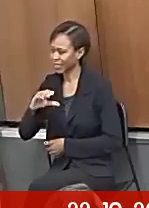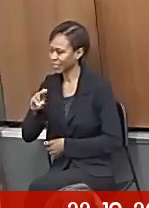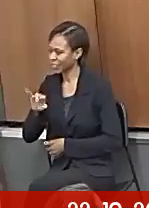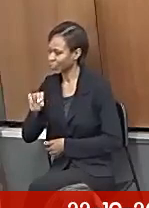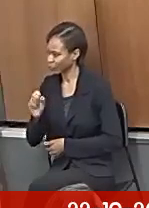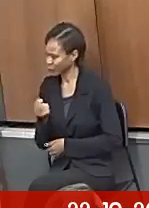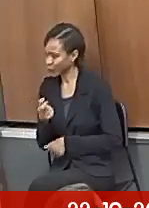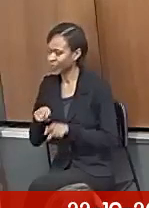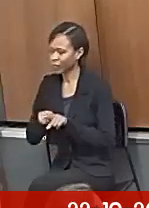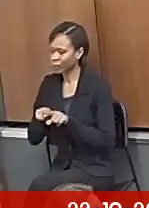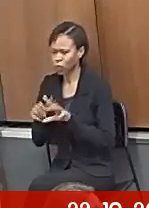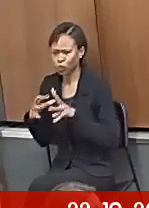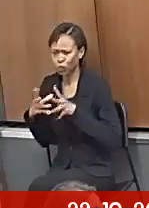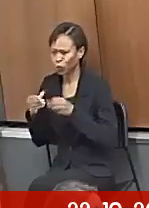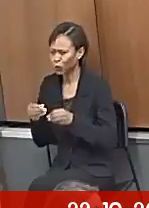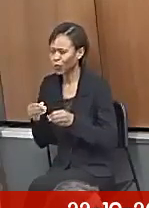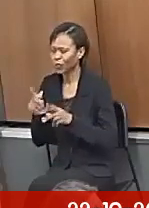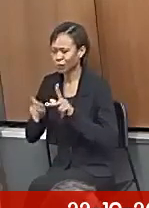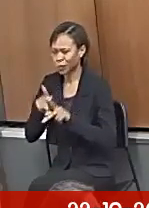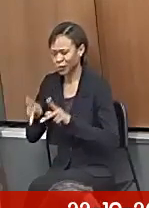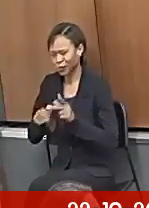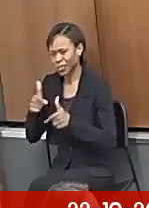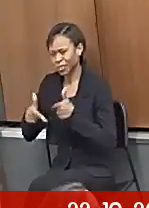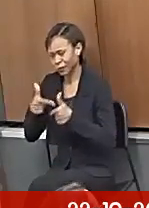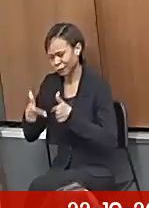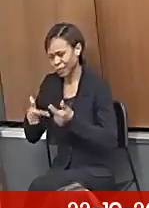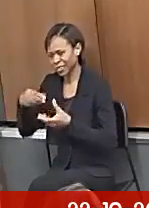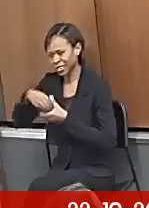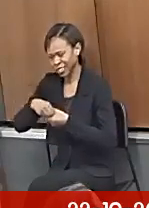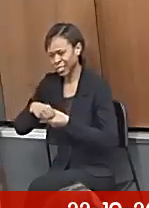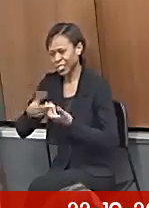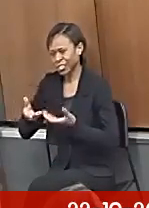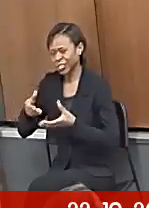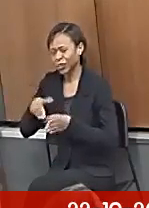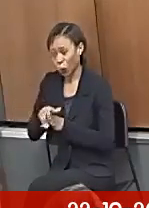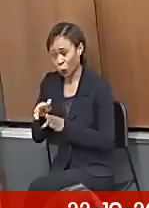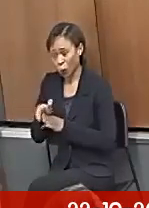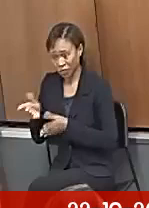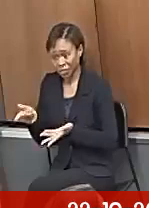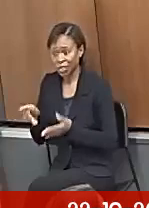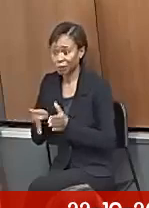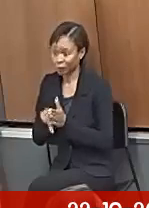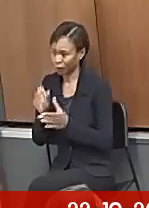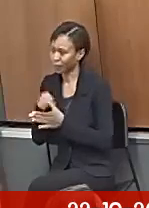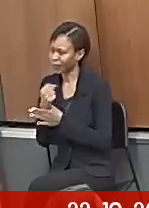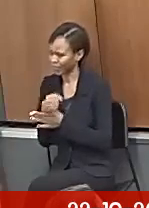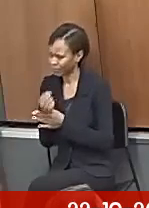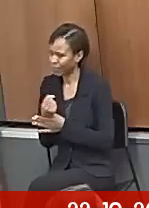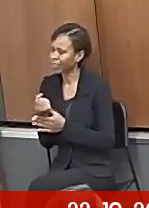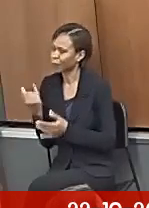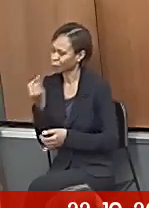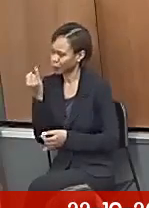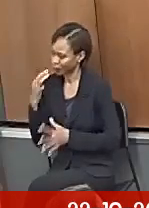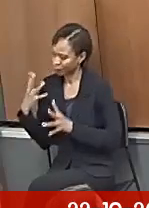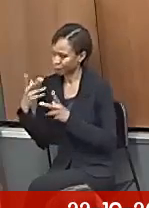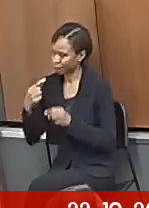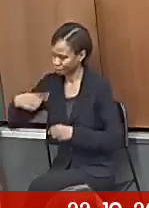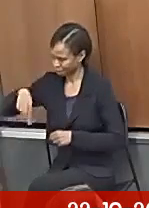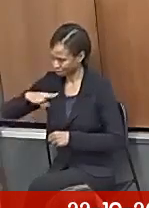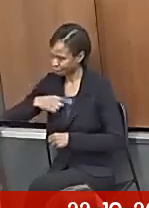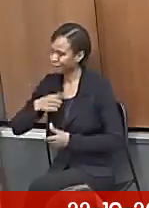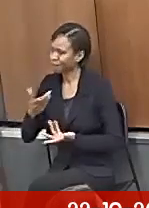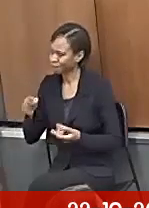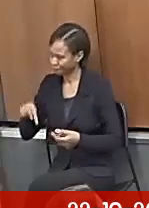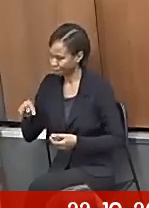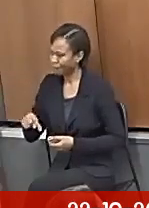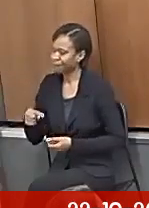todos os membros aí do Conselho. Sejam muito bem-vindos. Fisioterapia faz parte do dia a dia de todos aqui. O que seria das